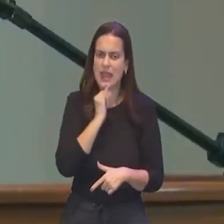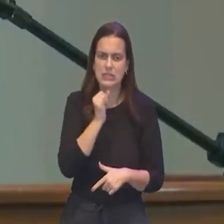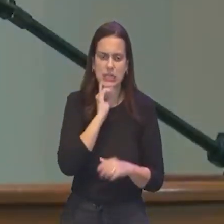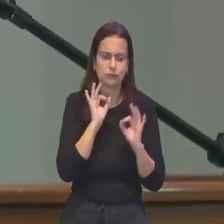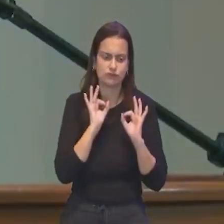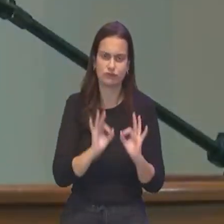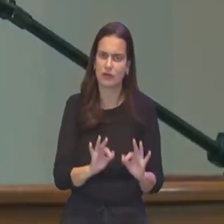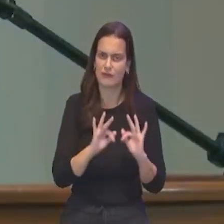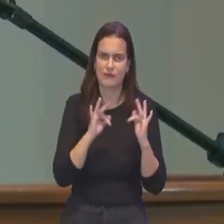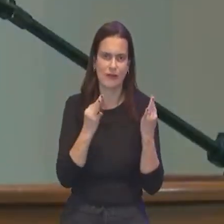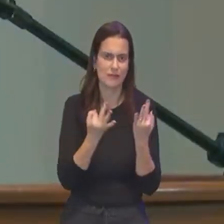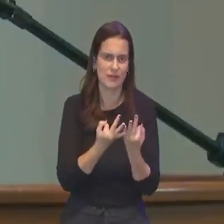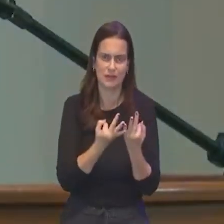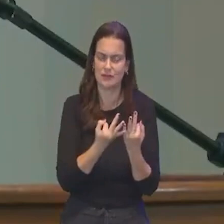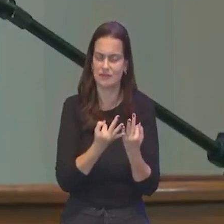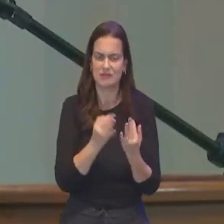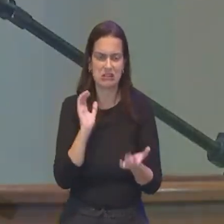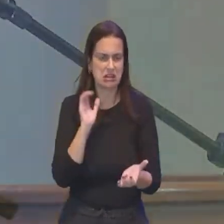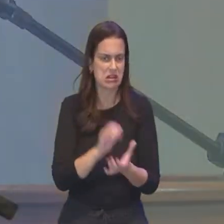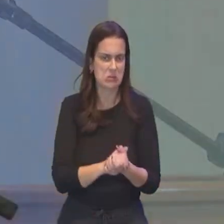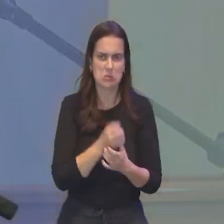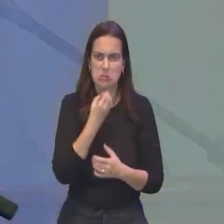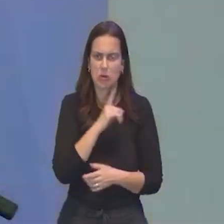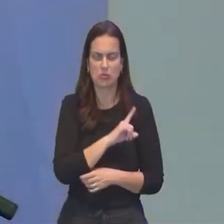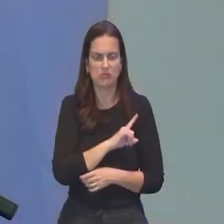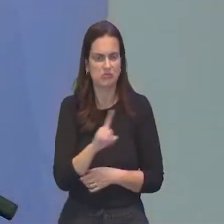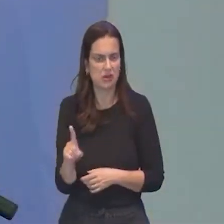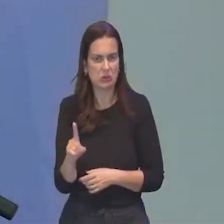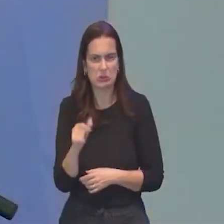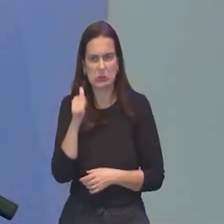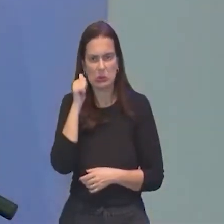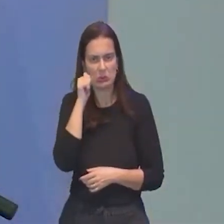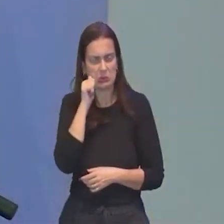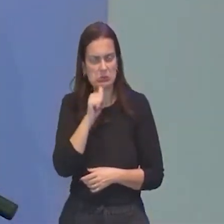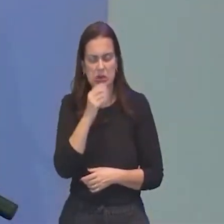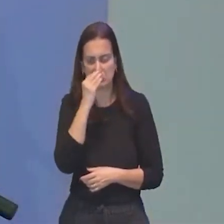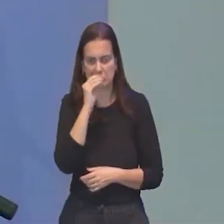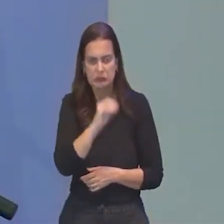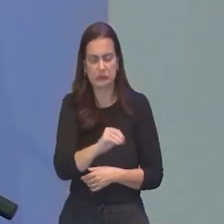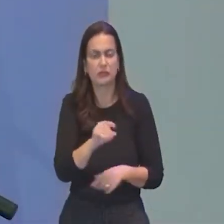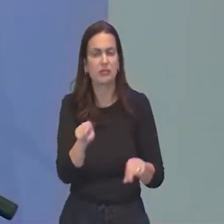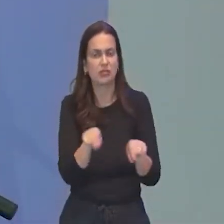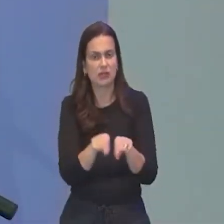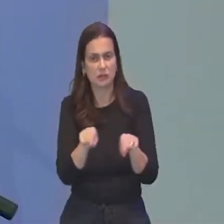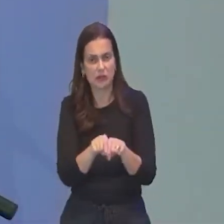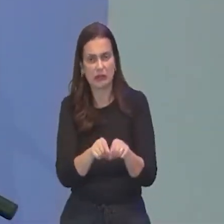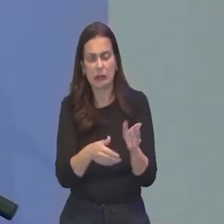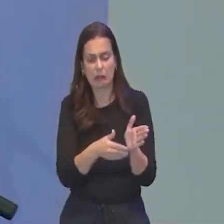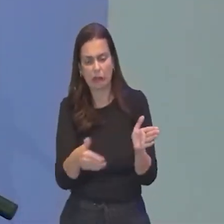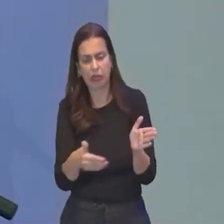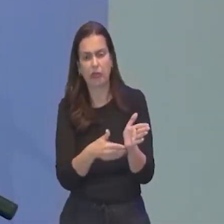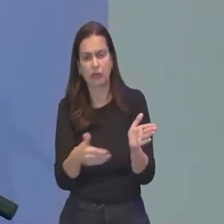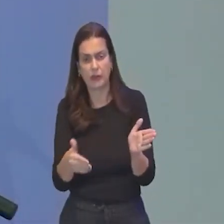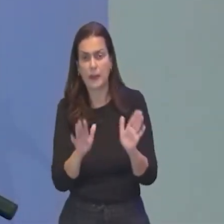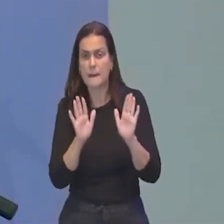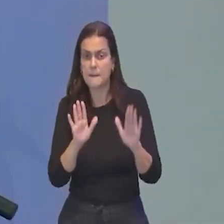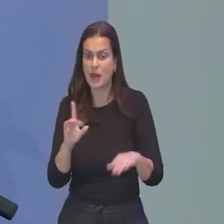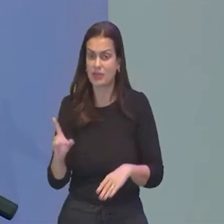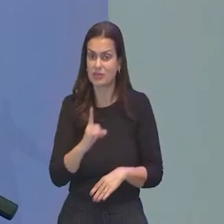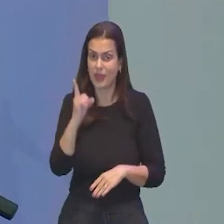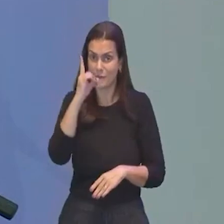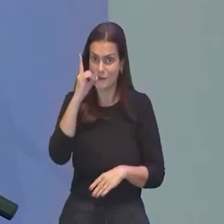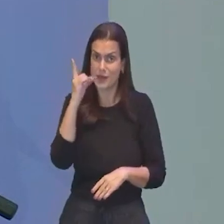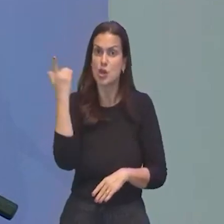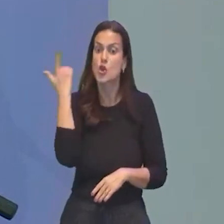a sua família, para o seu casamento, para a sua esposa, um homem que possuiu muitos deslizes, mas ele conseguiu um